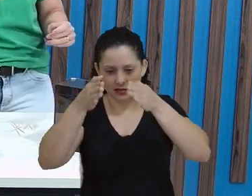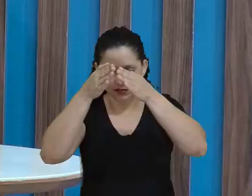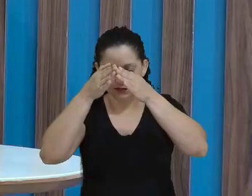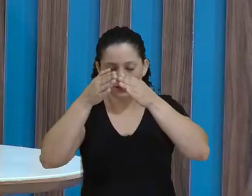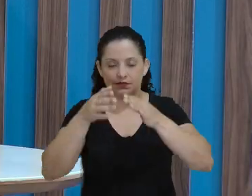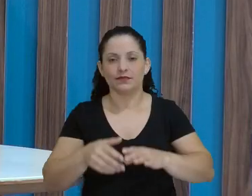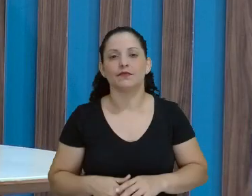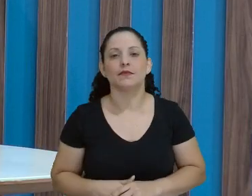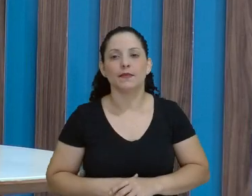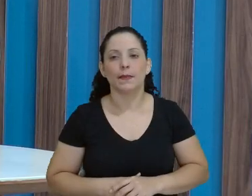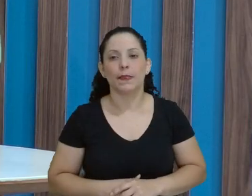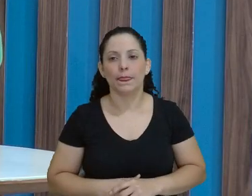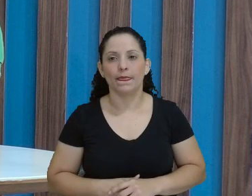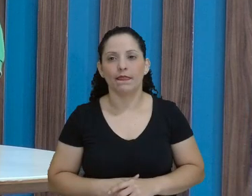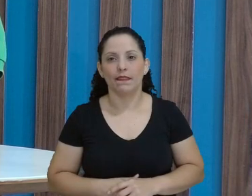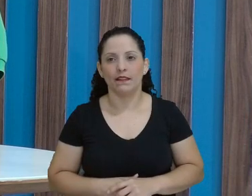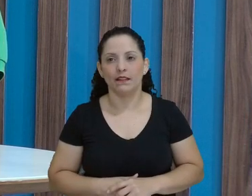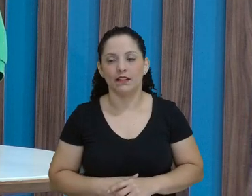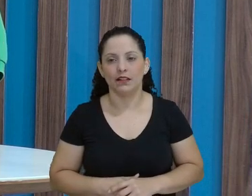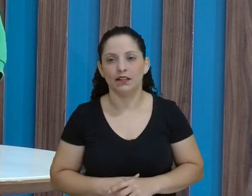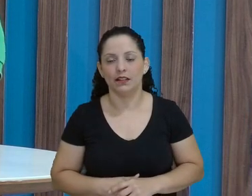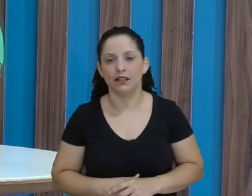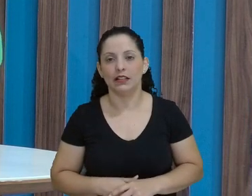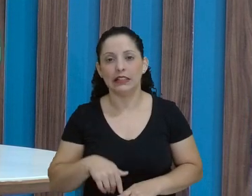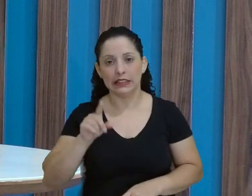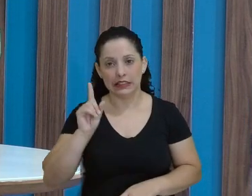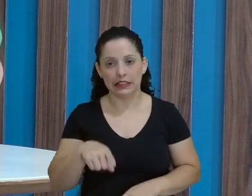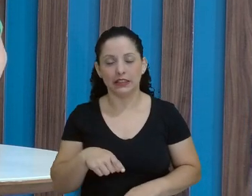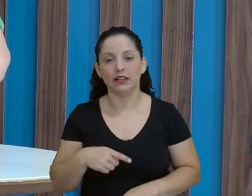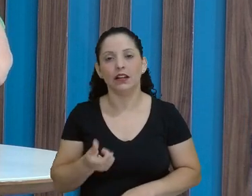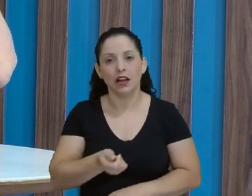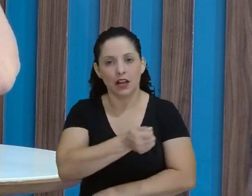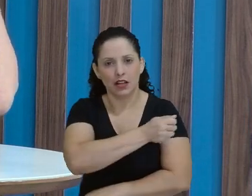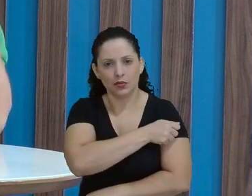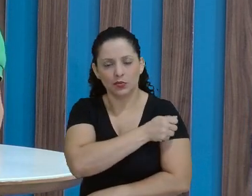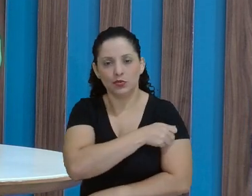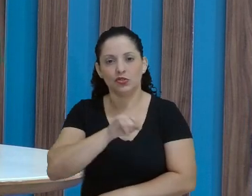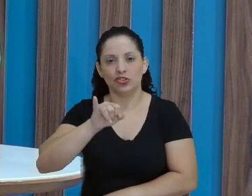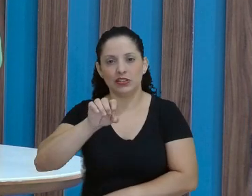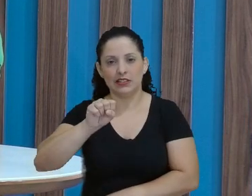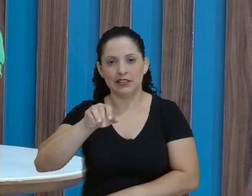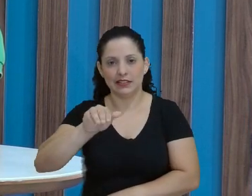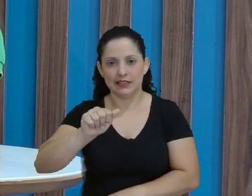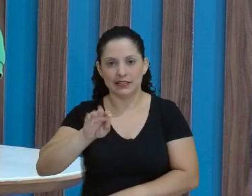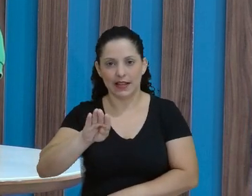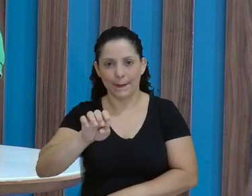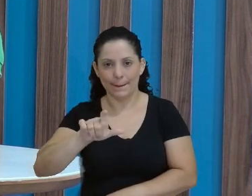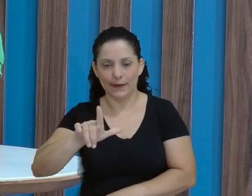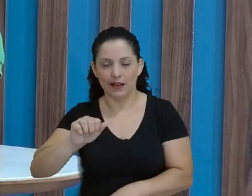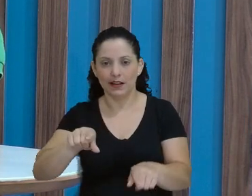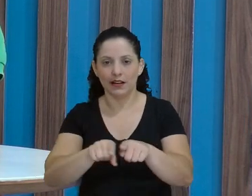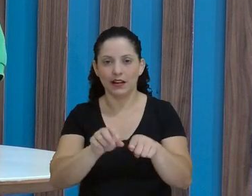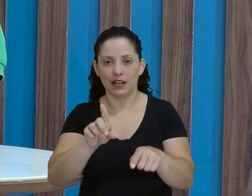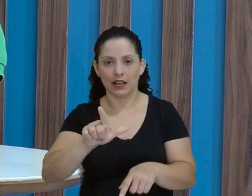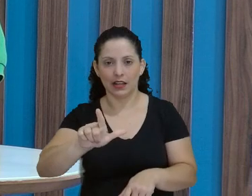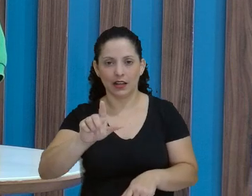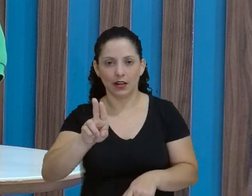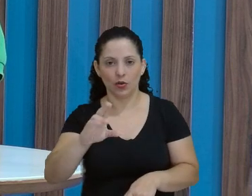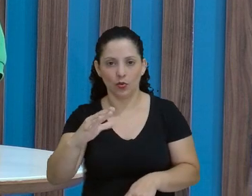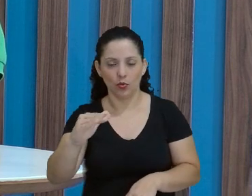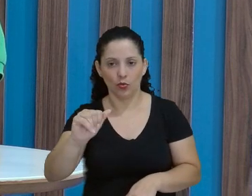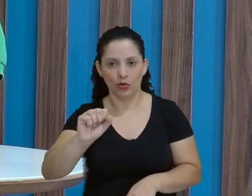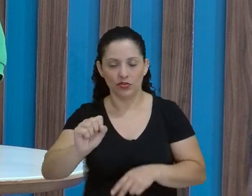Sandra? Tanto a Isabela quanto o Lucas disseram que não fizeram ainda essa experiência na sala. Agora,